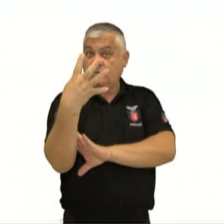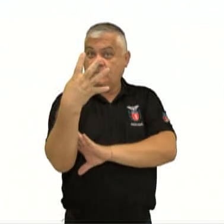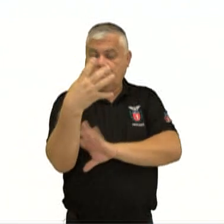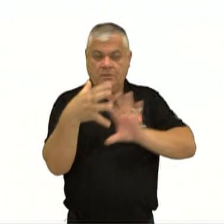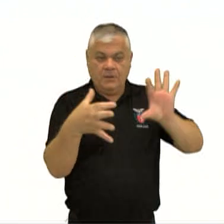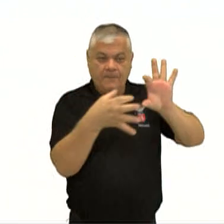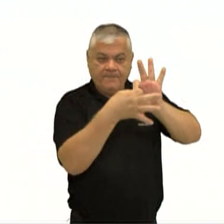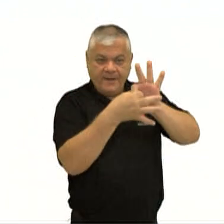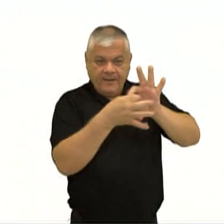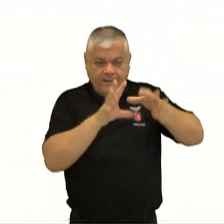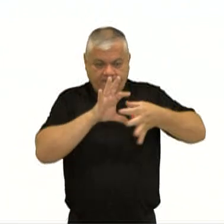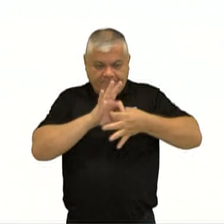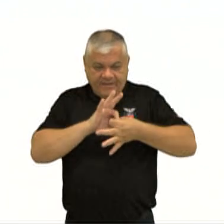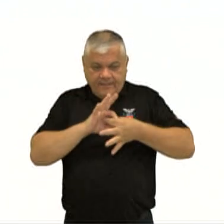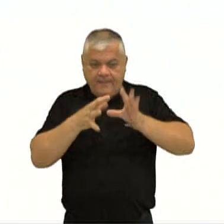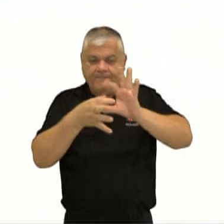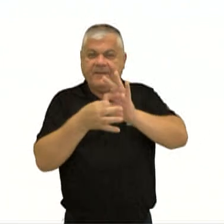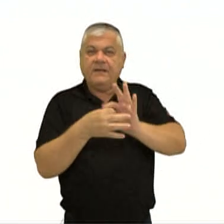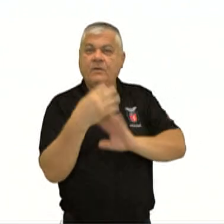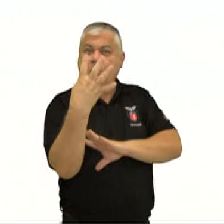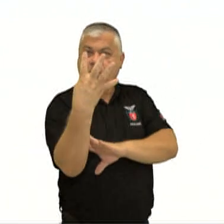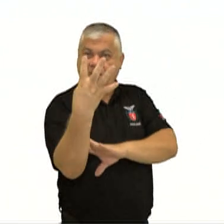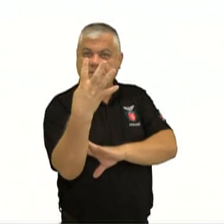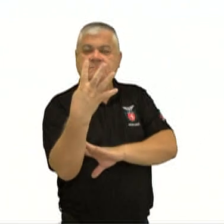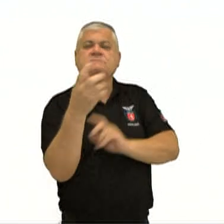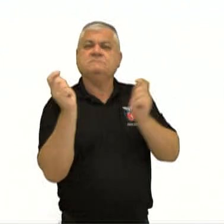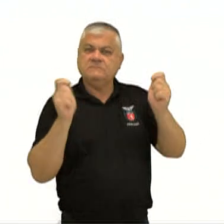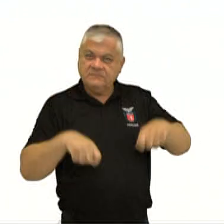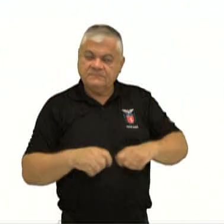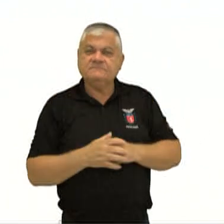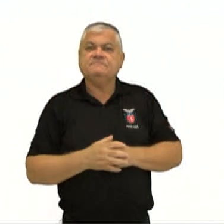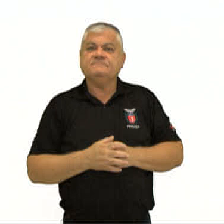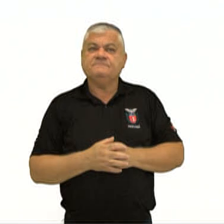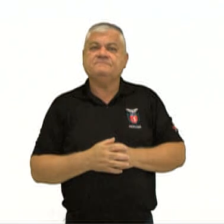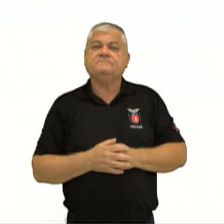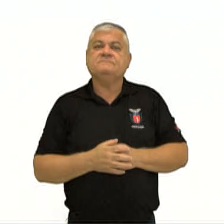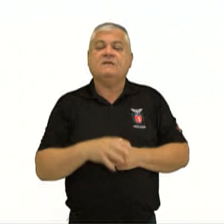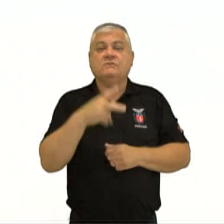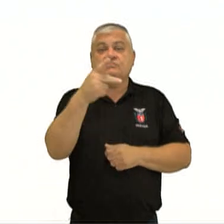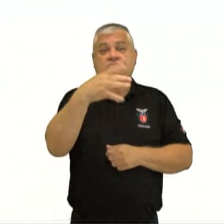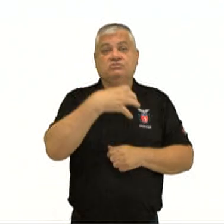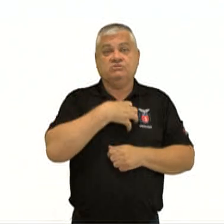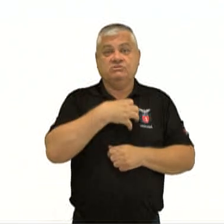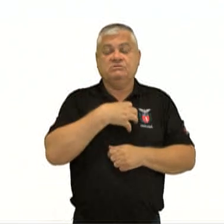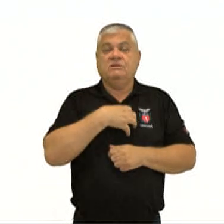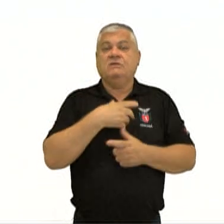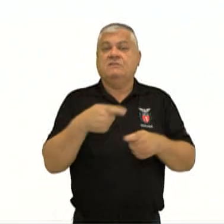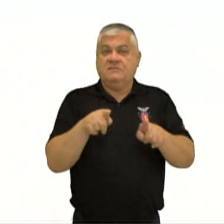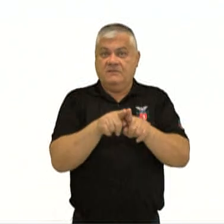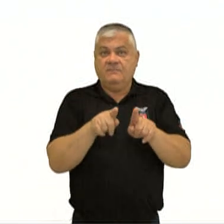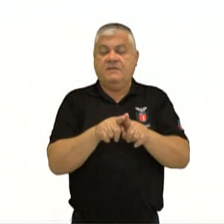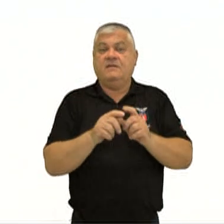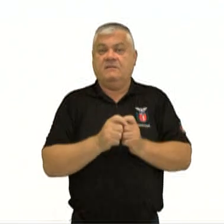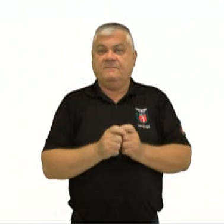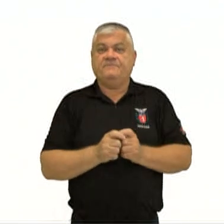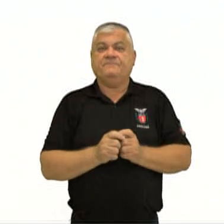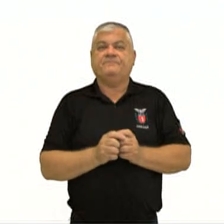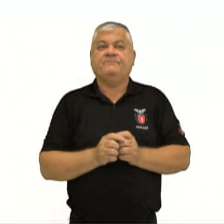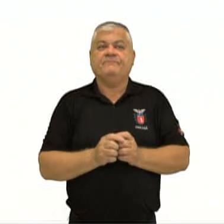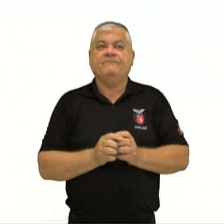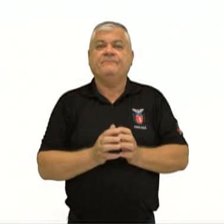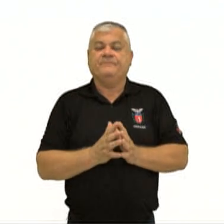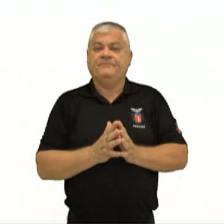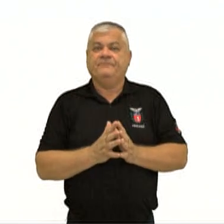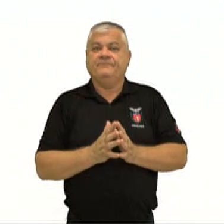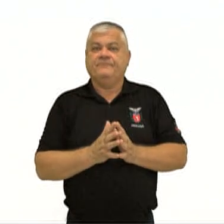ele tem as chamadas fórmulas, forma moléculas gigantescas, né? Melhor dizendo. Então, vejam, quando eu